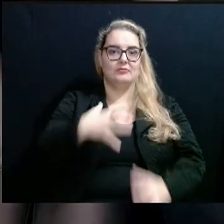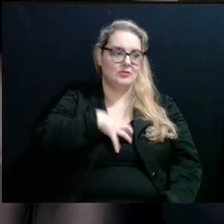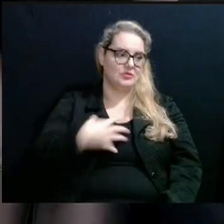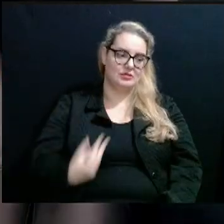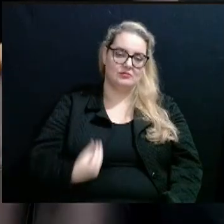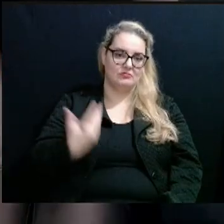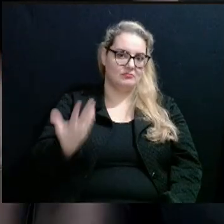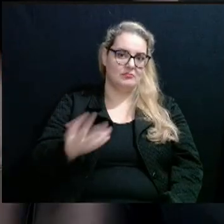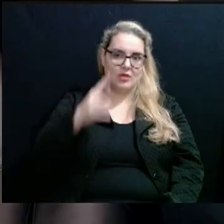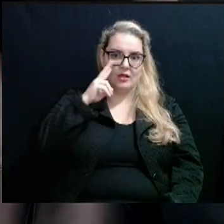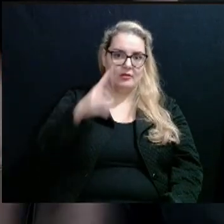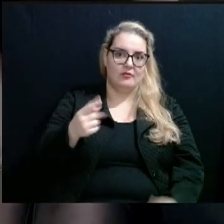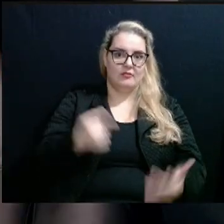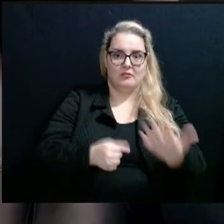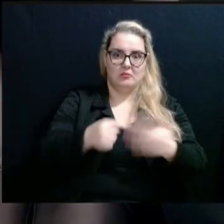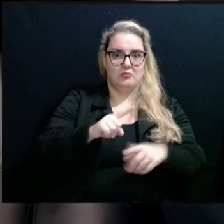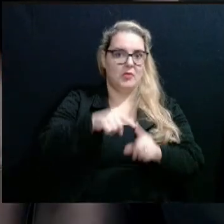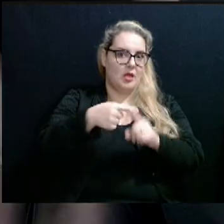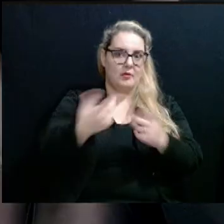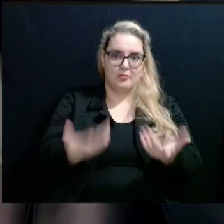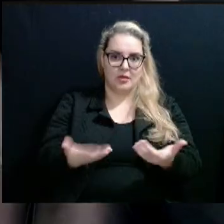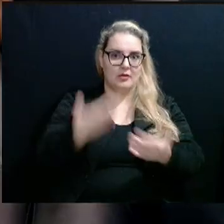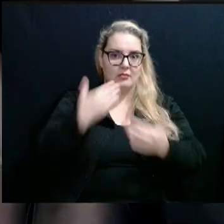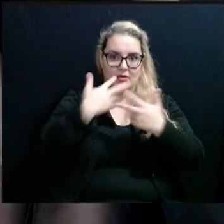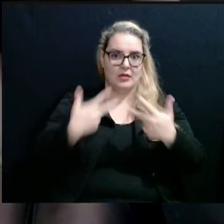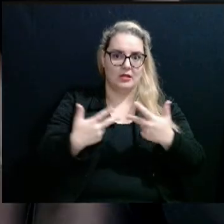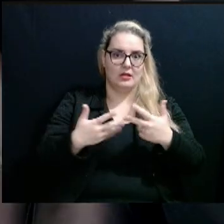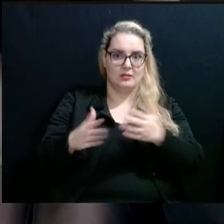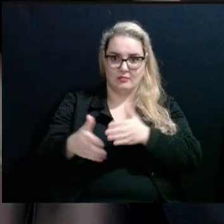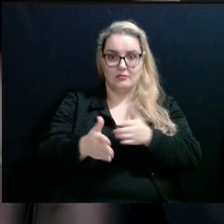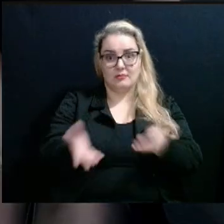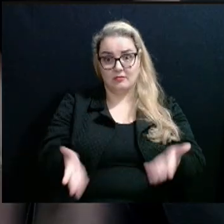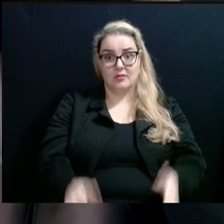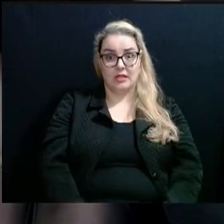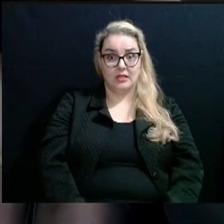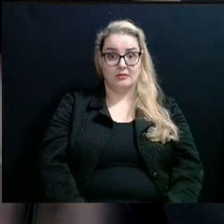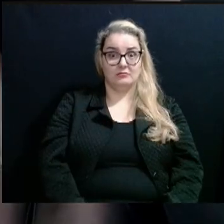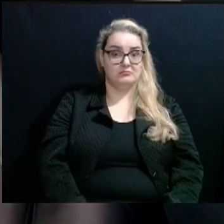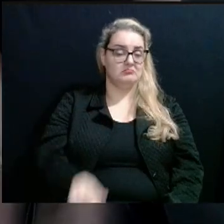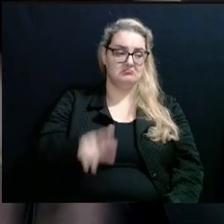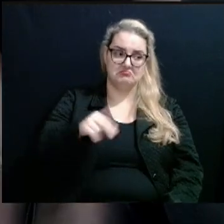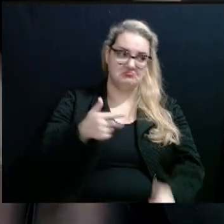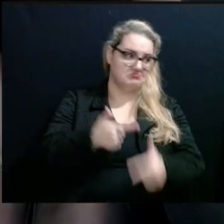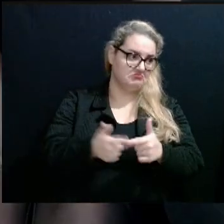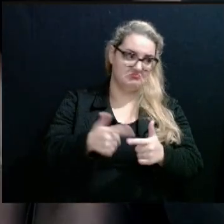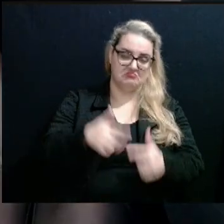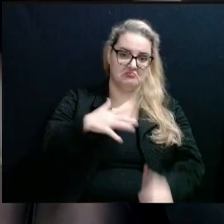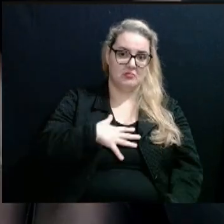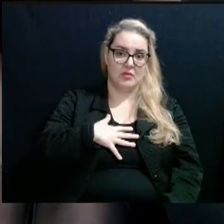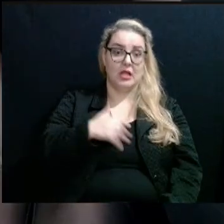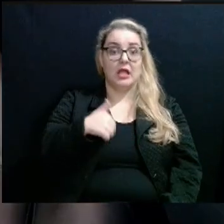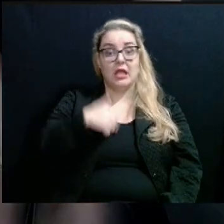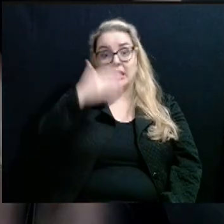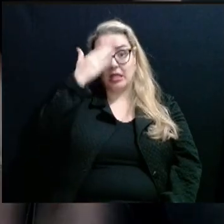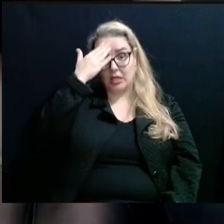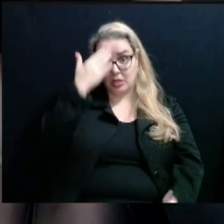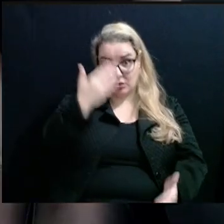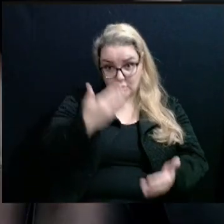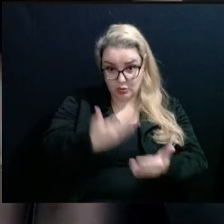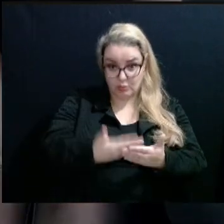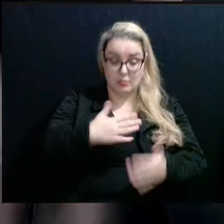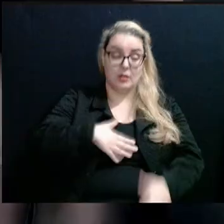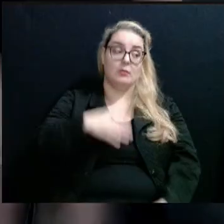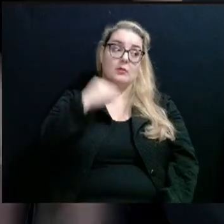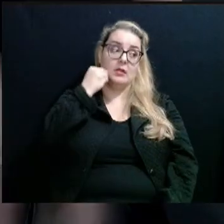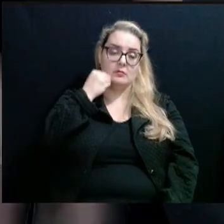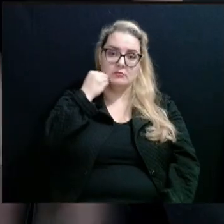pontos positivos da alimentação que eu seguia e nunca foi um problema para mim. Então, eu acredito, pela minha experiência, que não